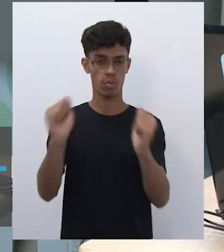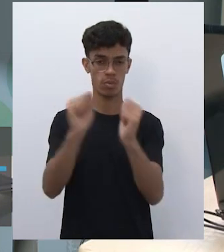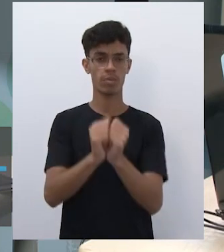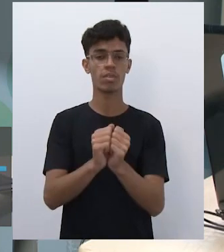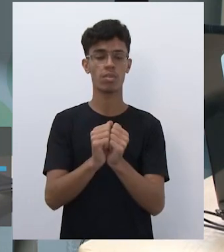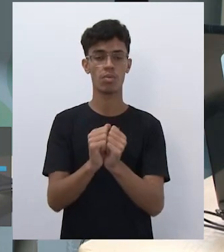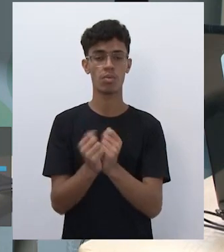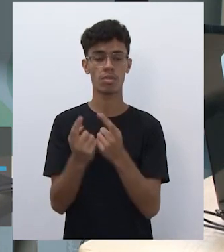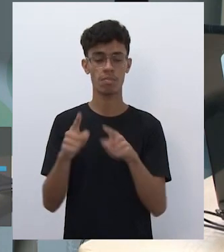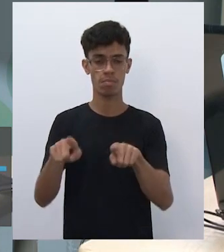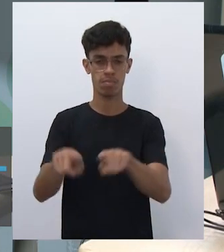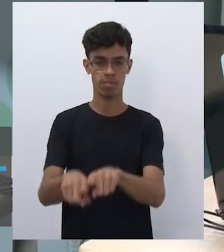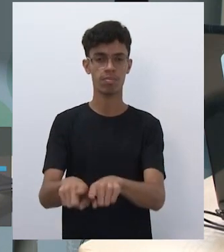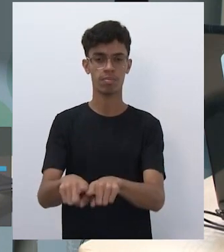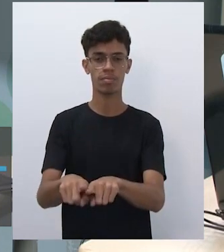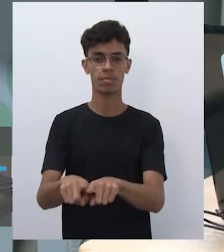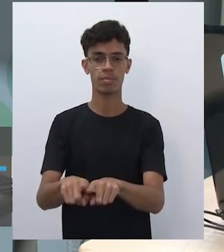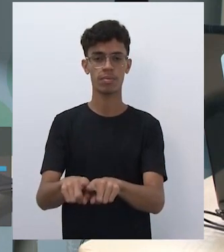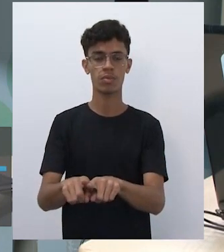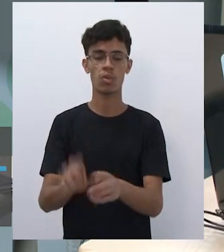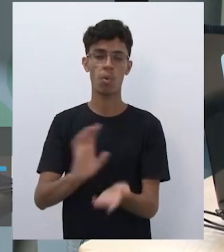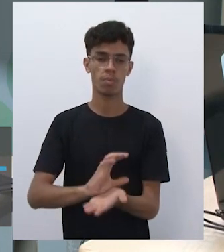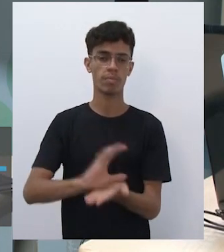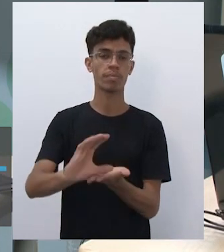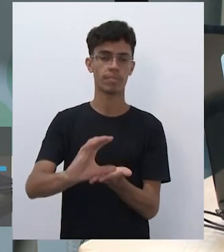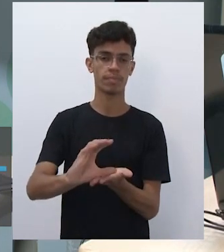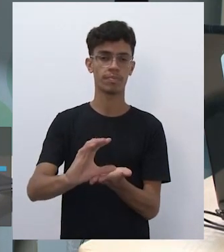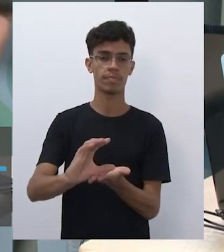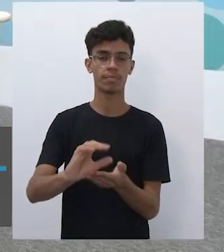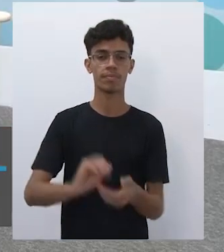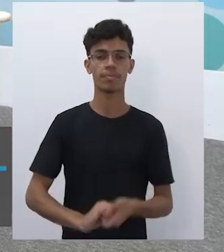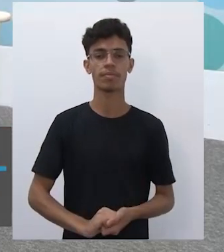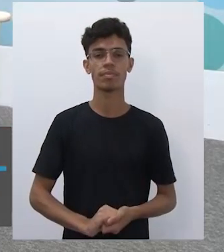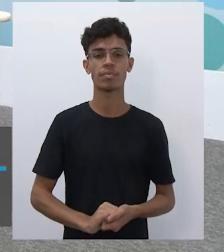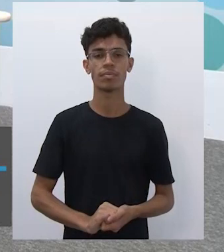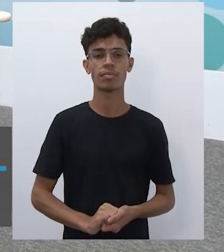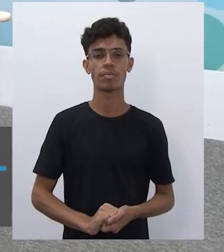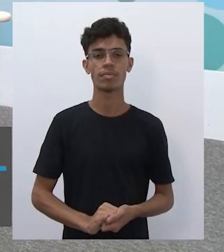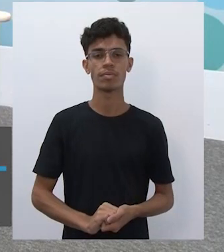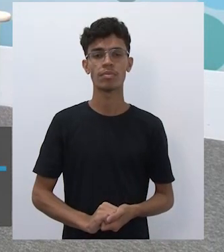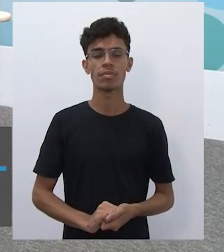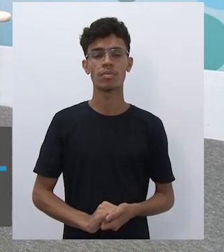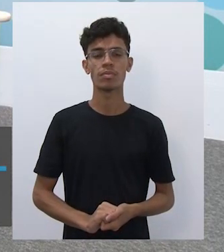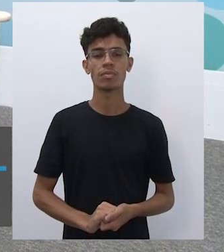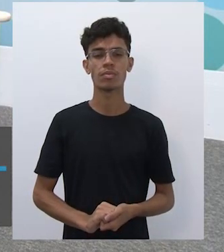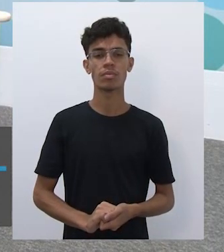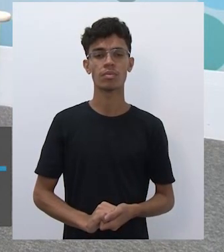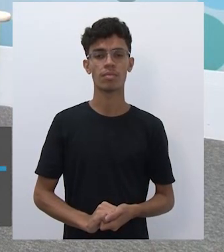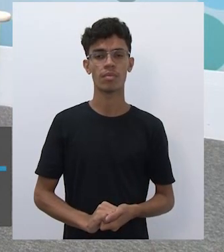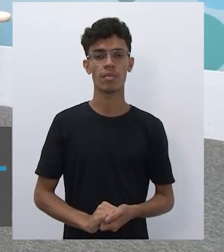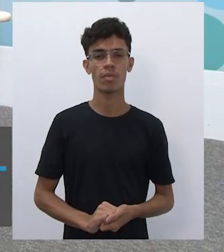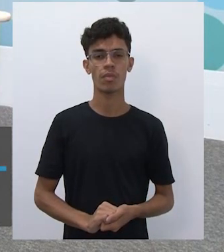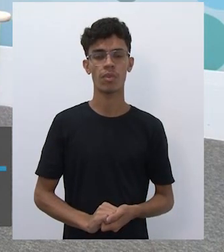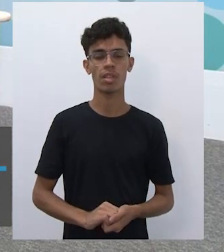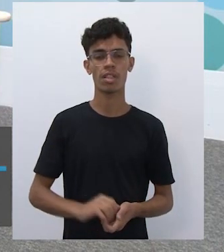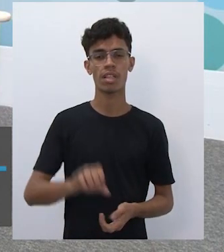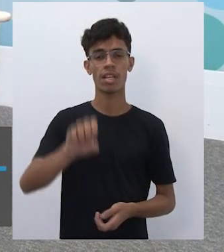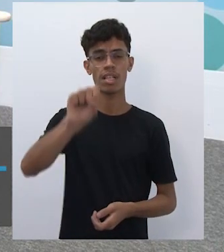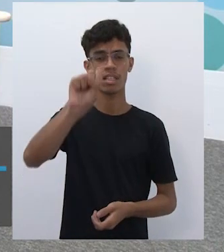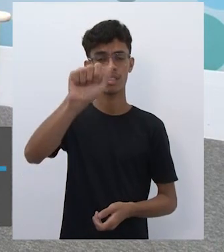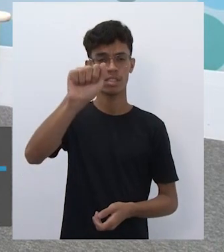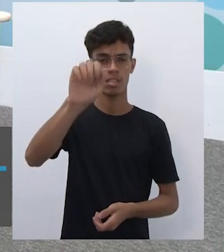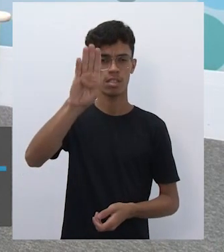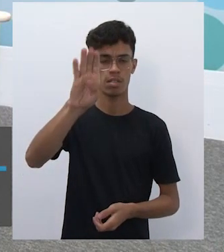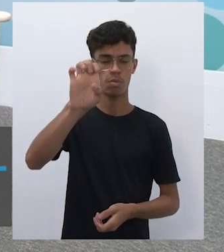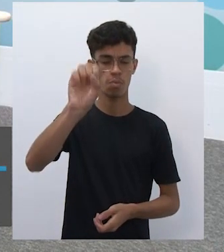são parceiros estratégicos? Então, assim, se eu tenho... Vou falar aqui o nome da empresa, professor Anderson, a Sabesp vai te